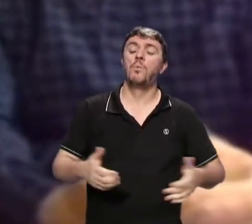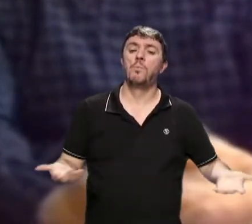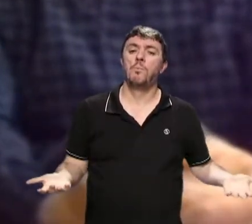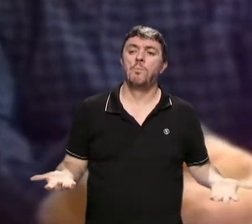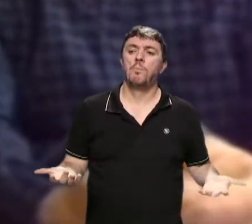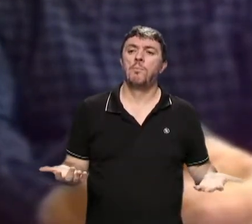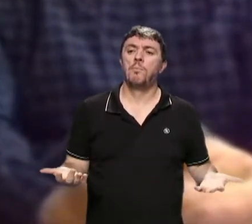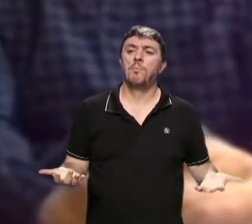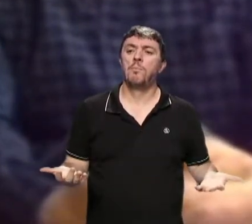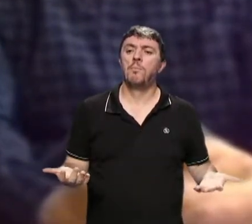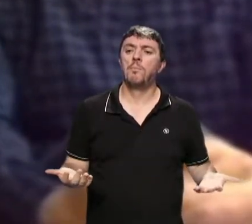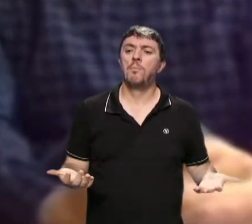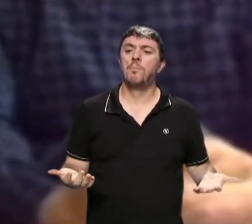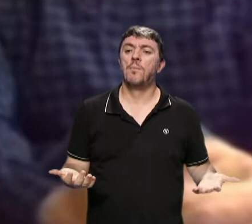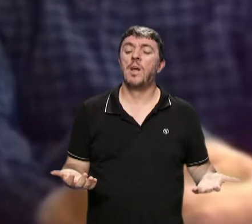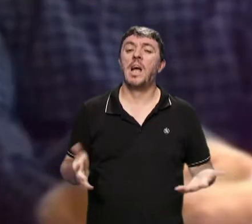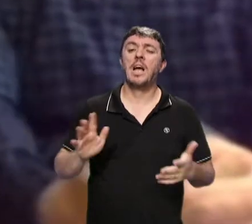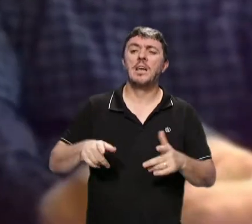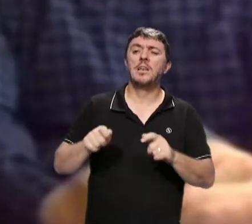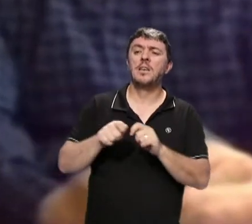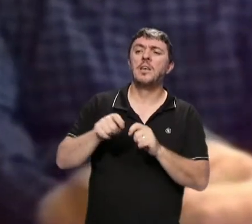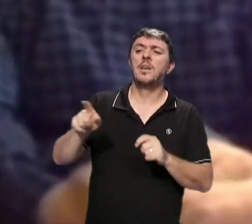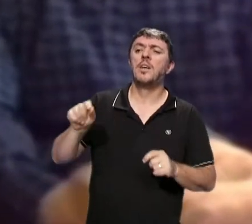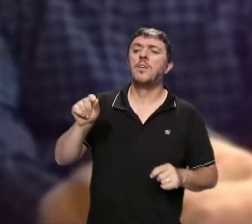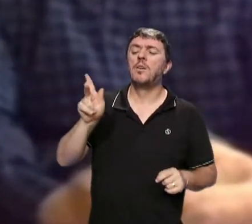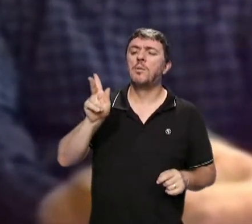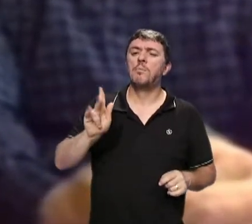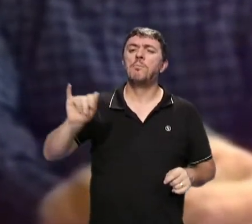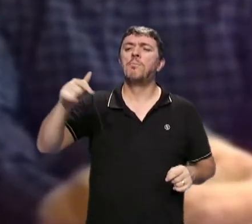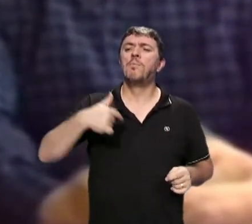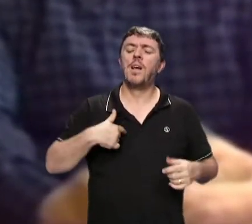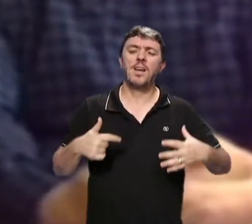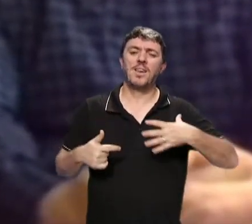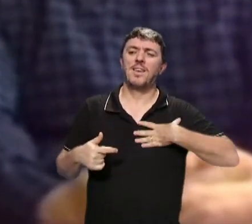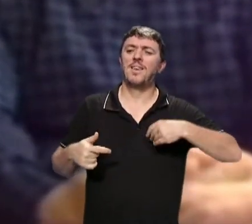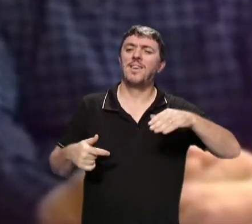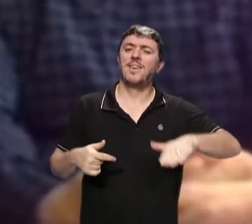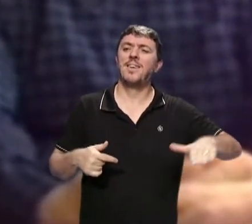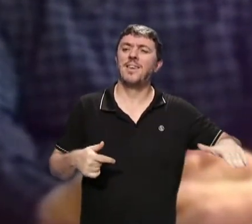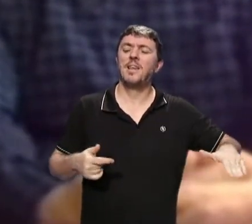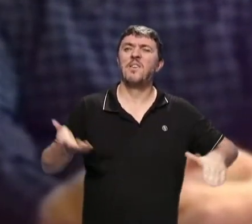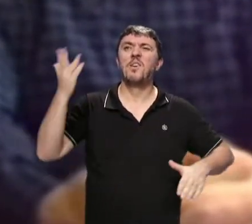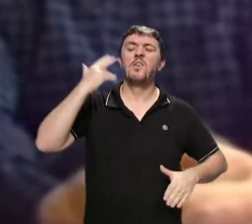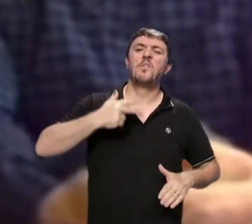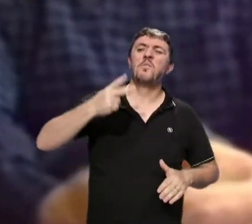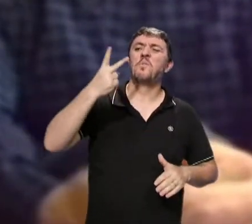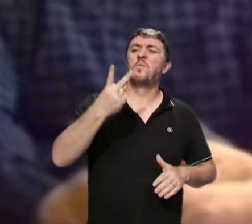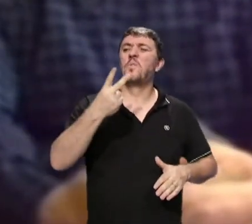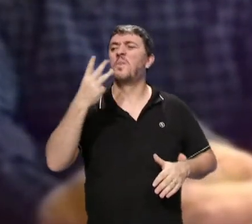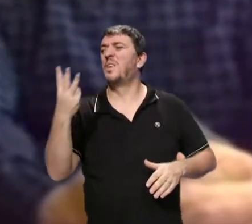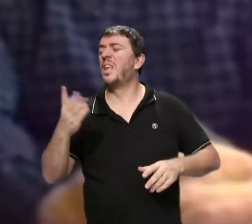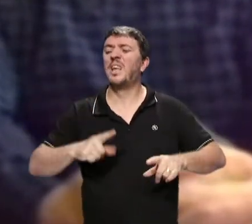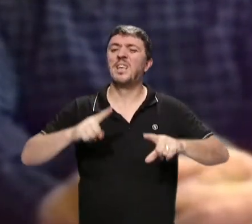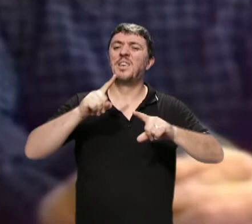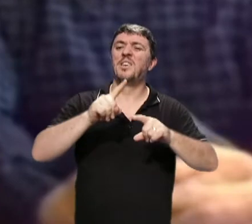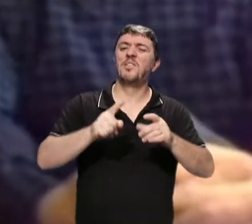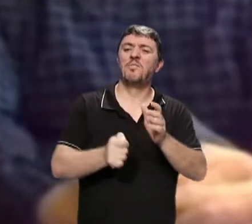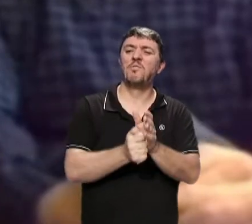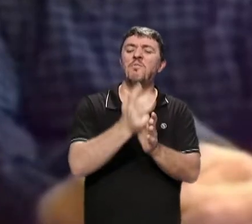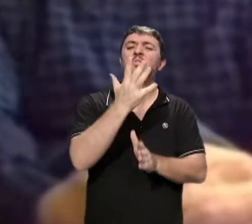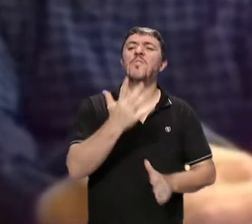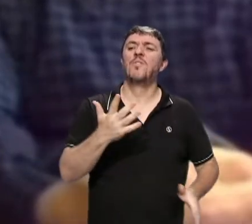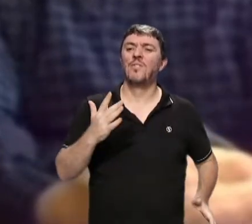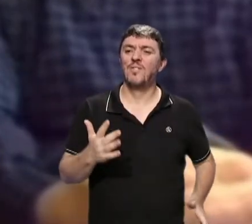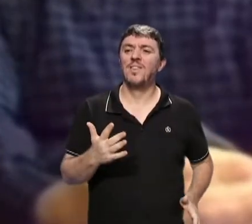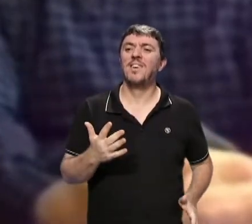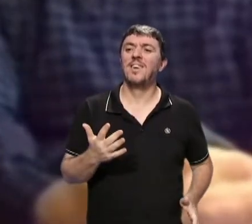você já fez pai do meu filho no Porta, acho que sim, umas três vezes, sim, ou duas ou três vezes. Ele, meu filho até falou, nossa, você agora fazendo